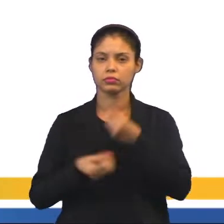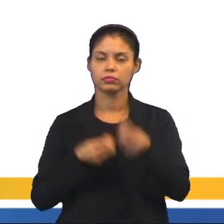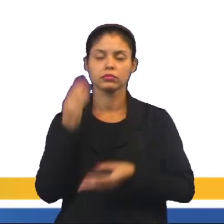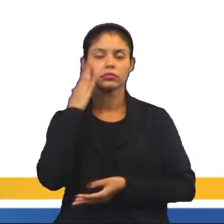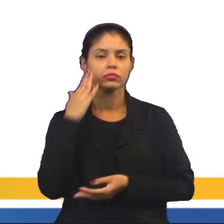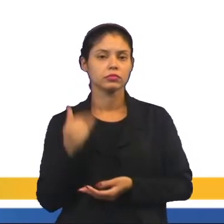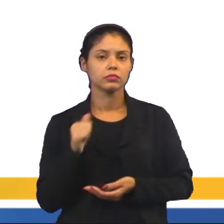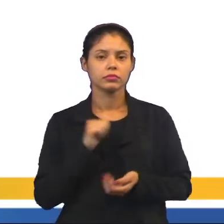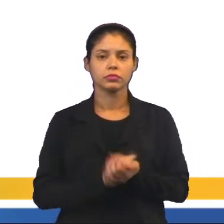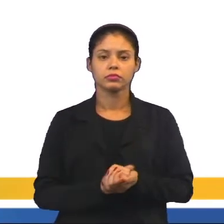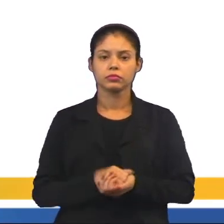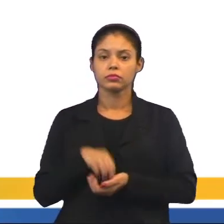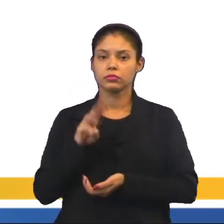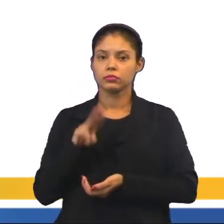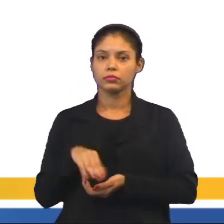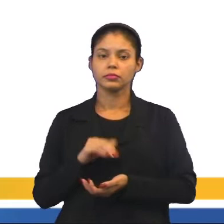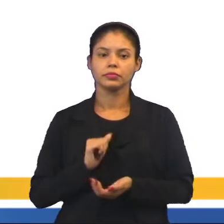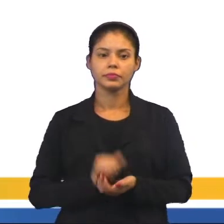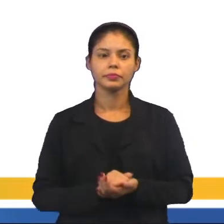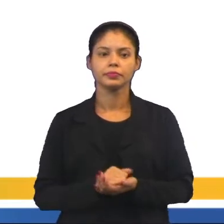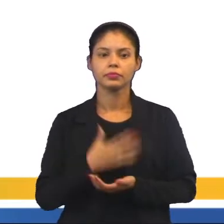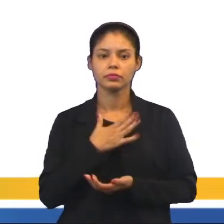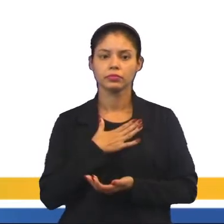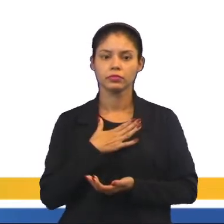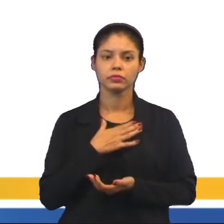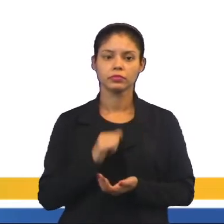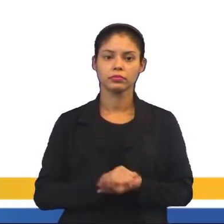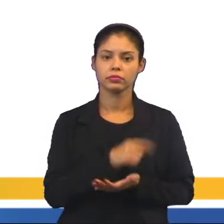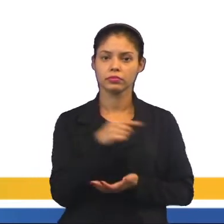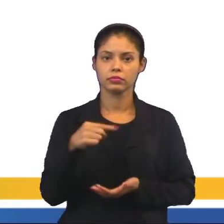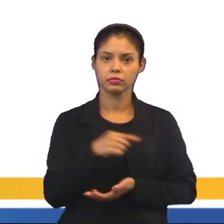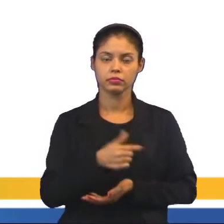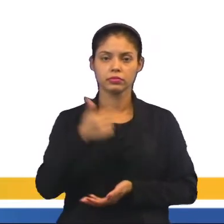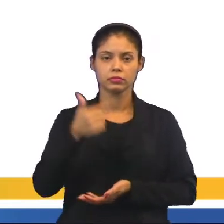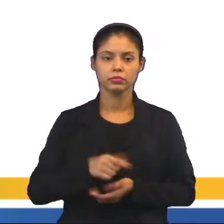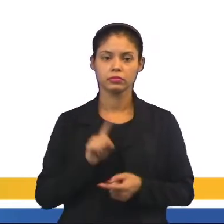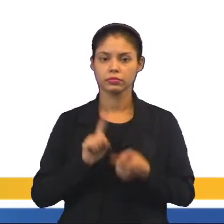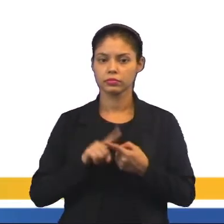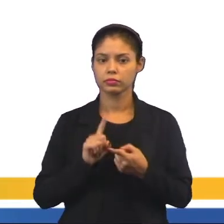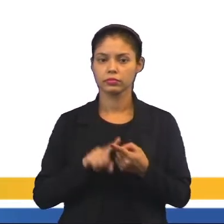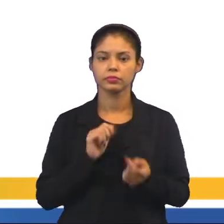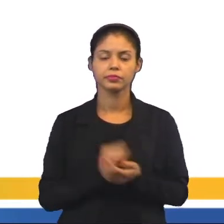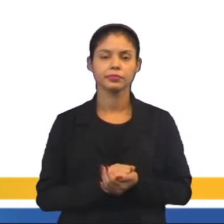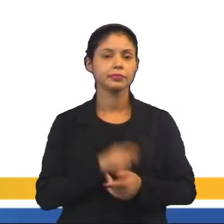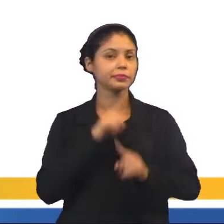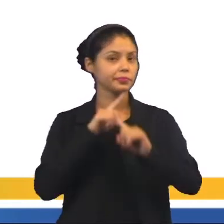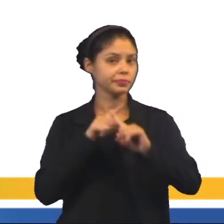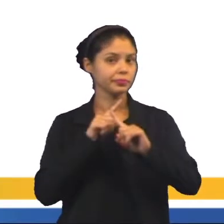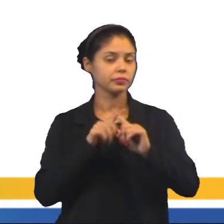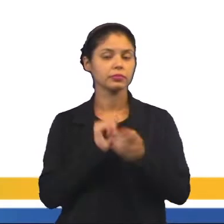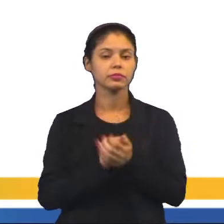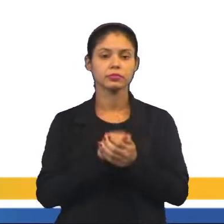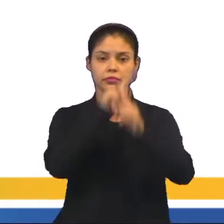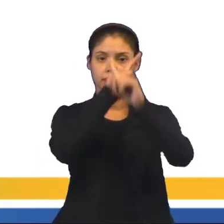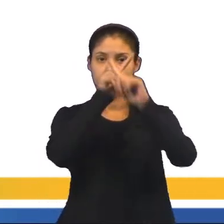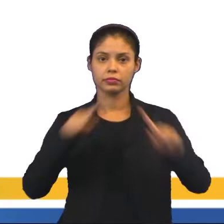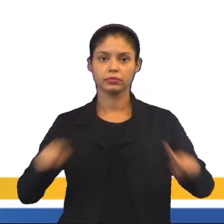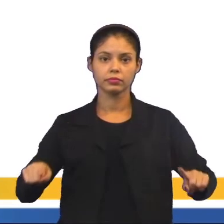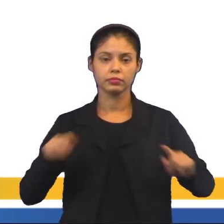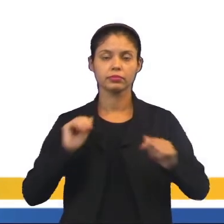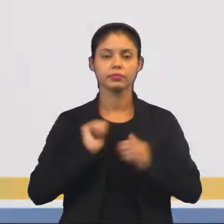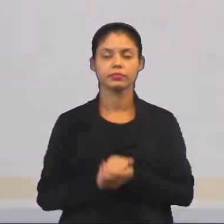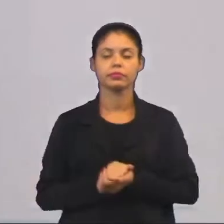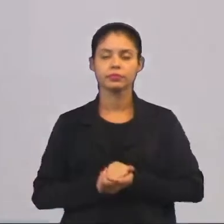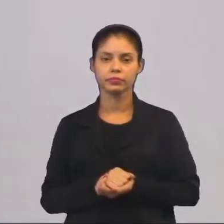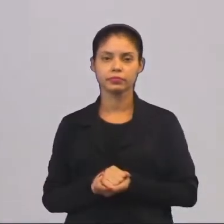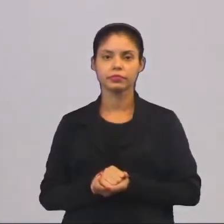vou saber quem é a minha determinante? Meu determinante aí é menos 2. Por quê? Eu multipliquei os extremos pelos